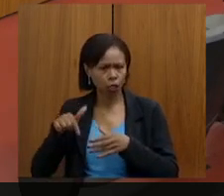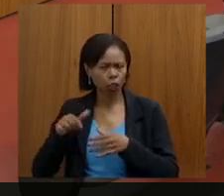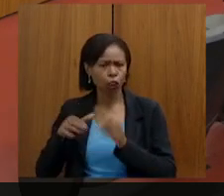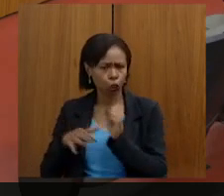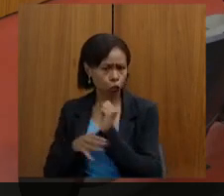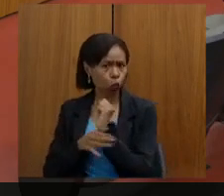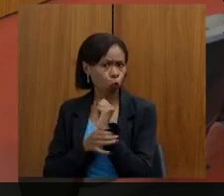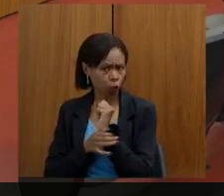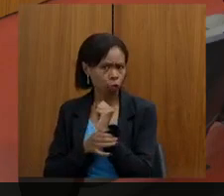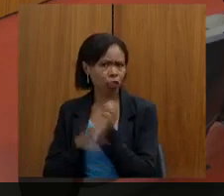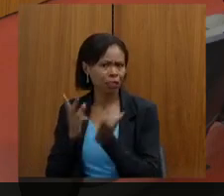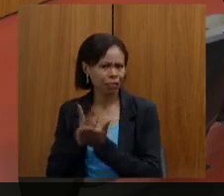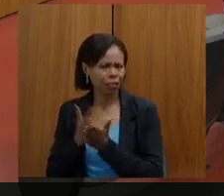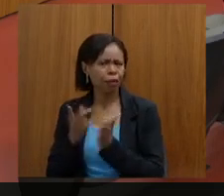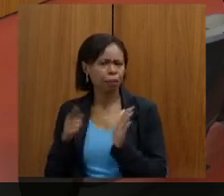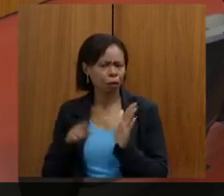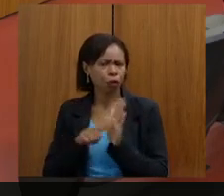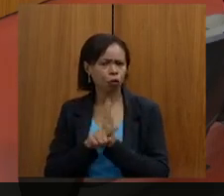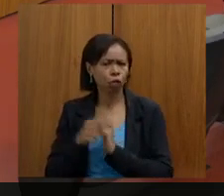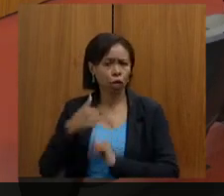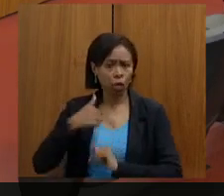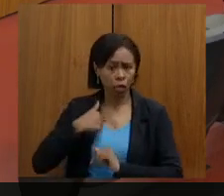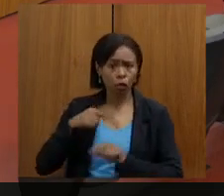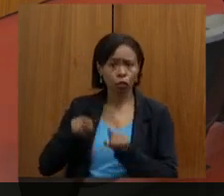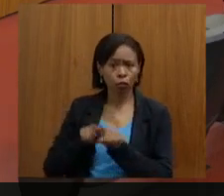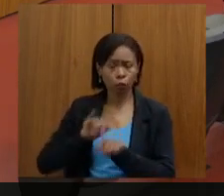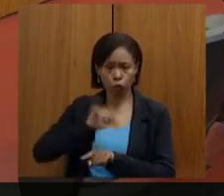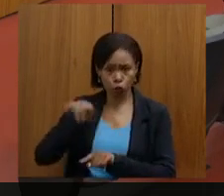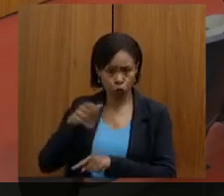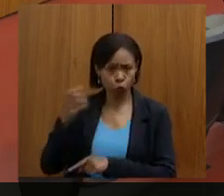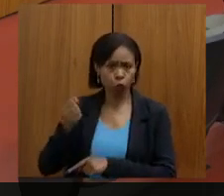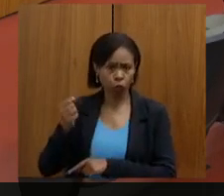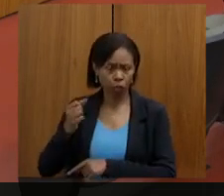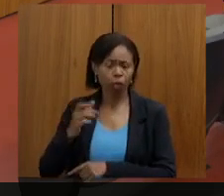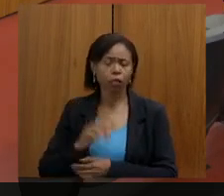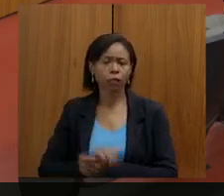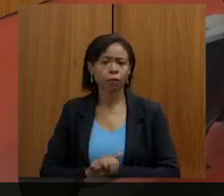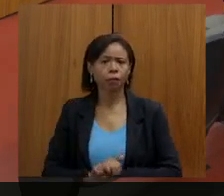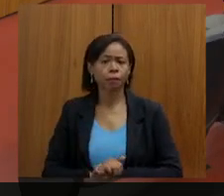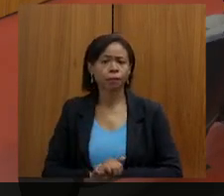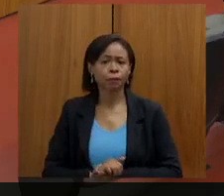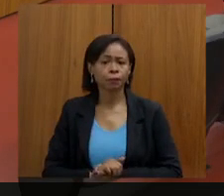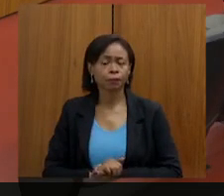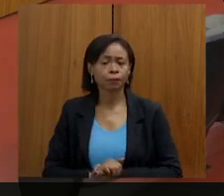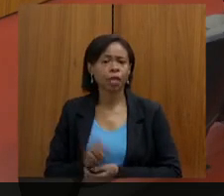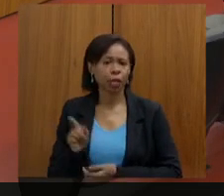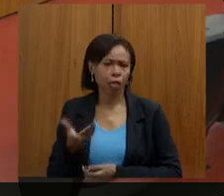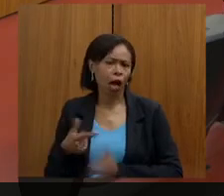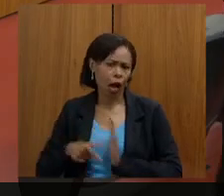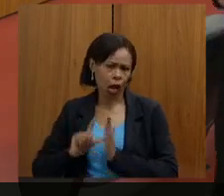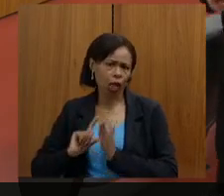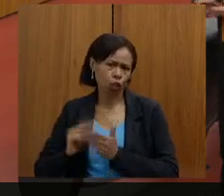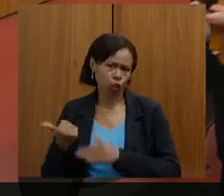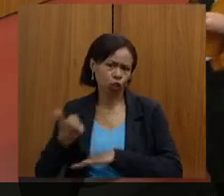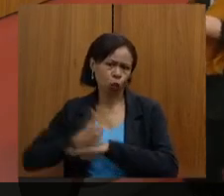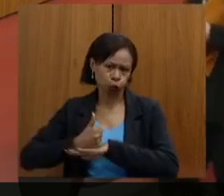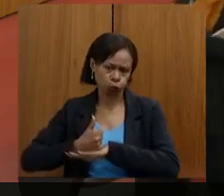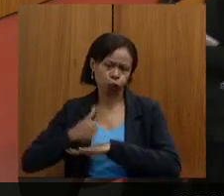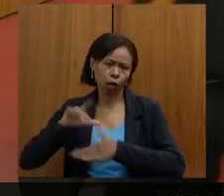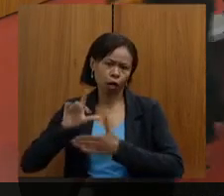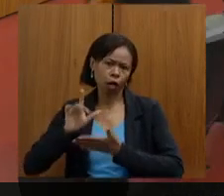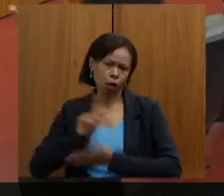de forma muito efusiva por mim pelo Deputado João Leite de tarde um leite já presidiu essa condição